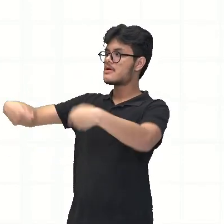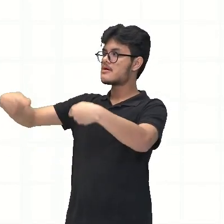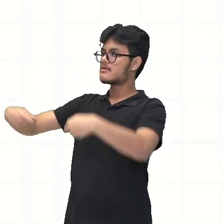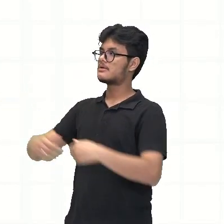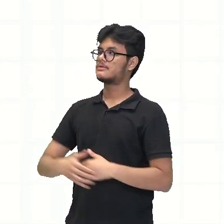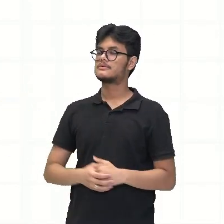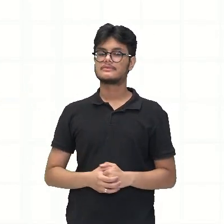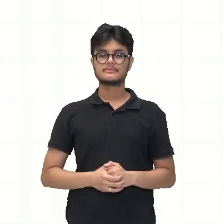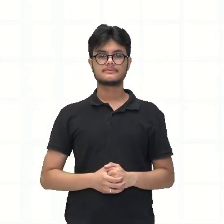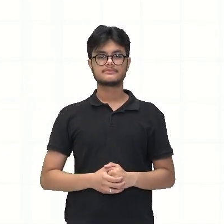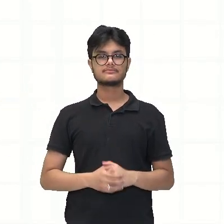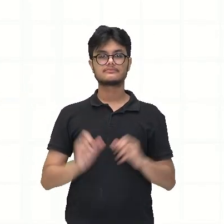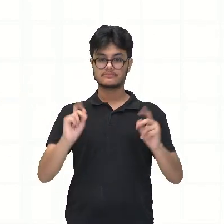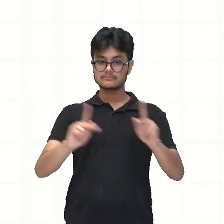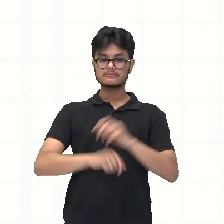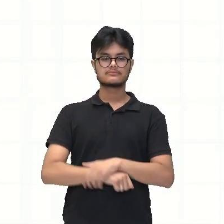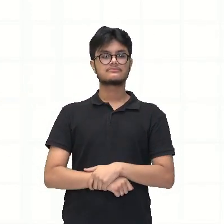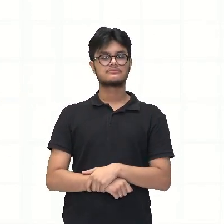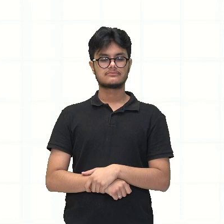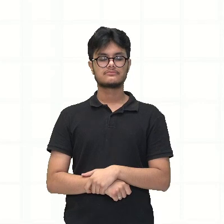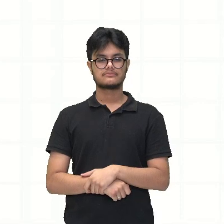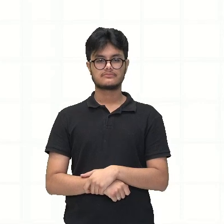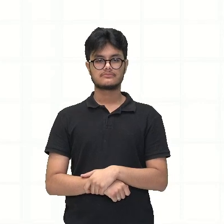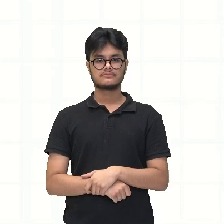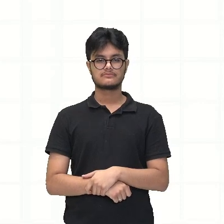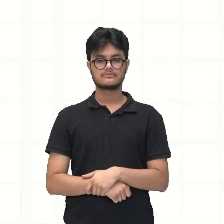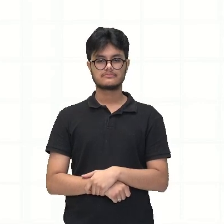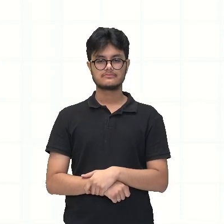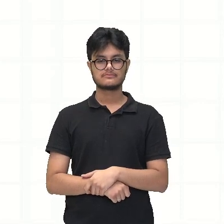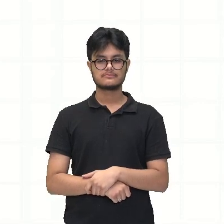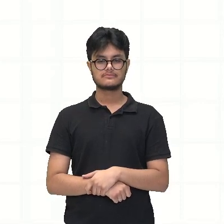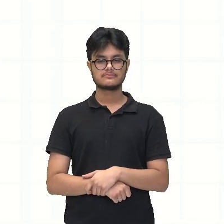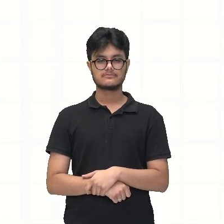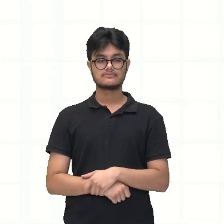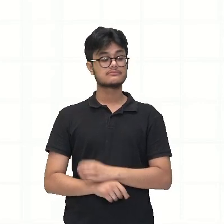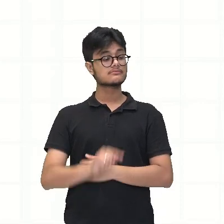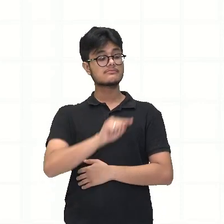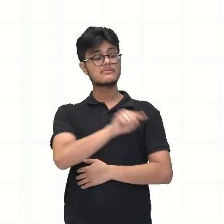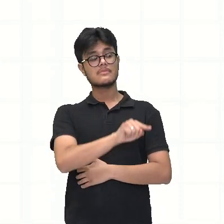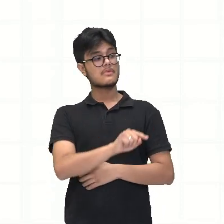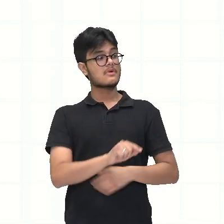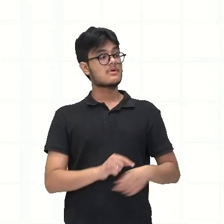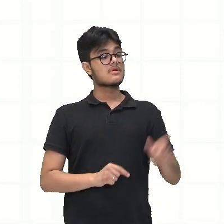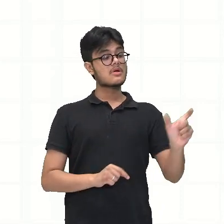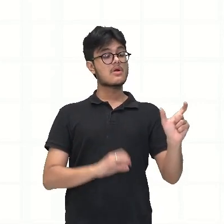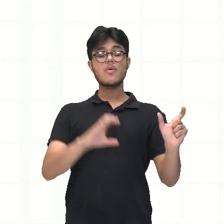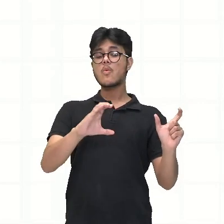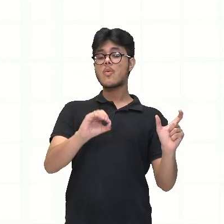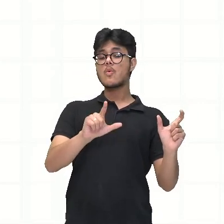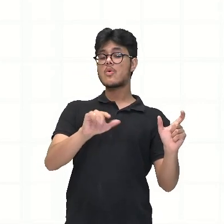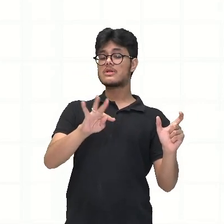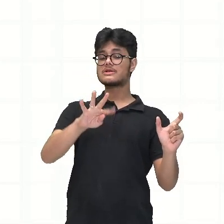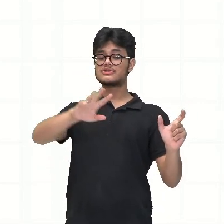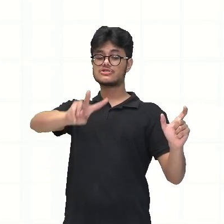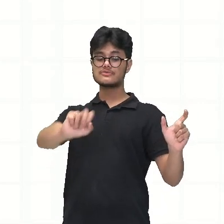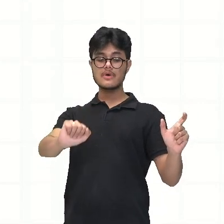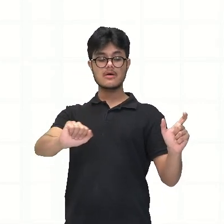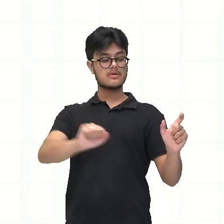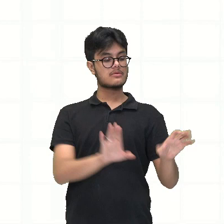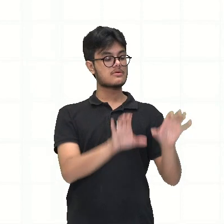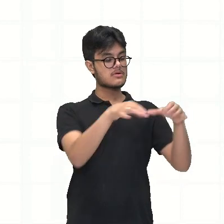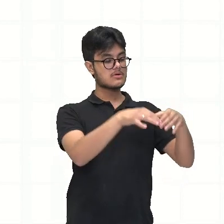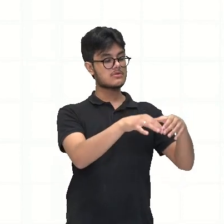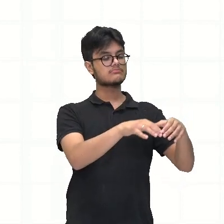aquela pessoa está acometida e tratar essa doença. Agora, bora ver o saúde coletiva.